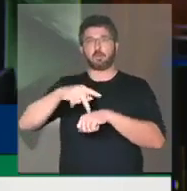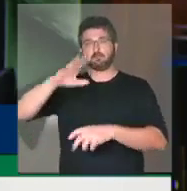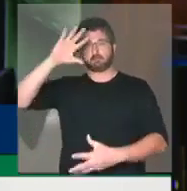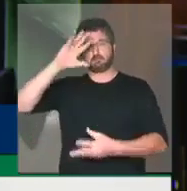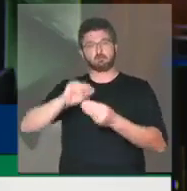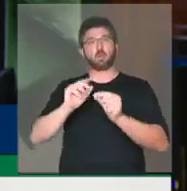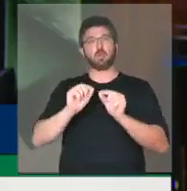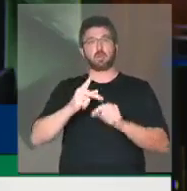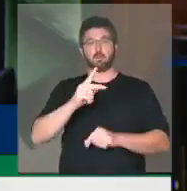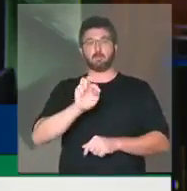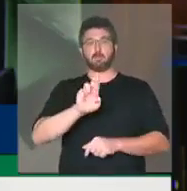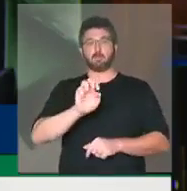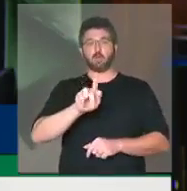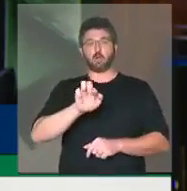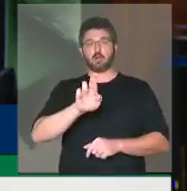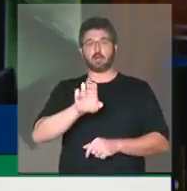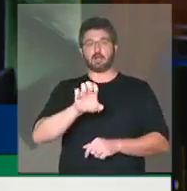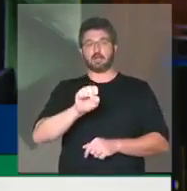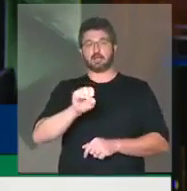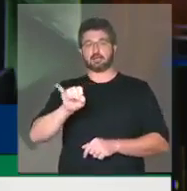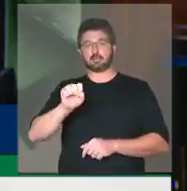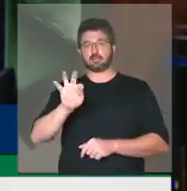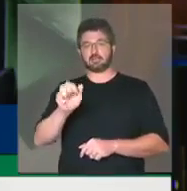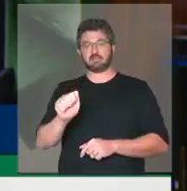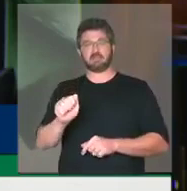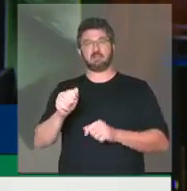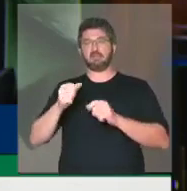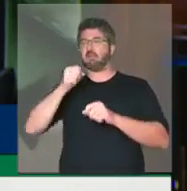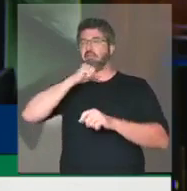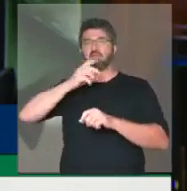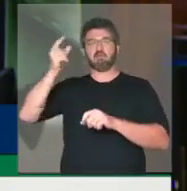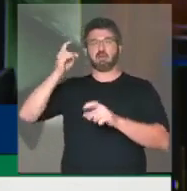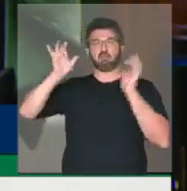forças progressistas precisam abandonar os dogmas do